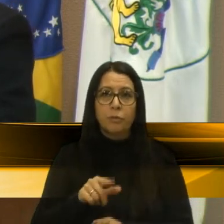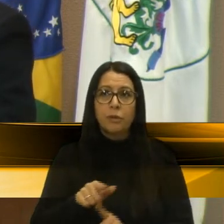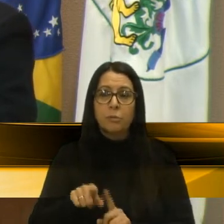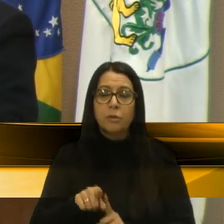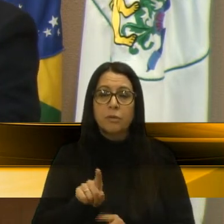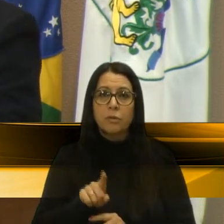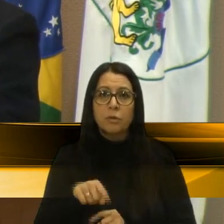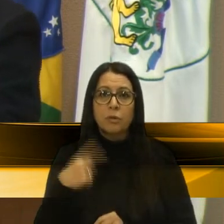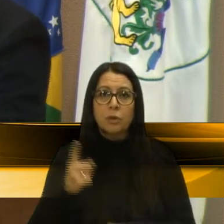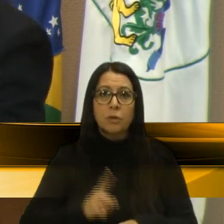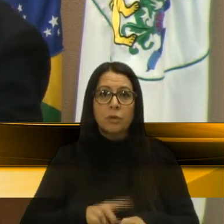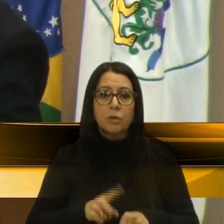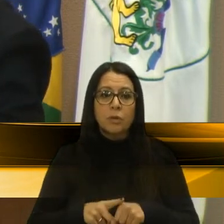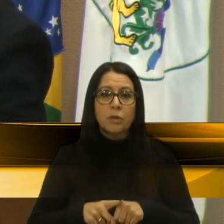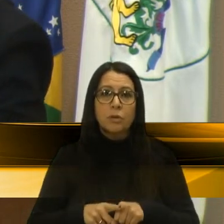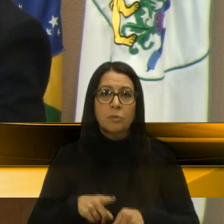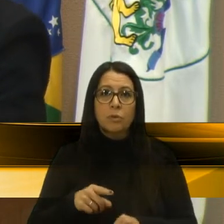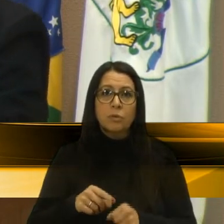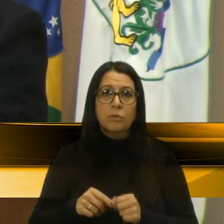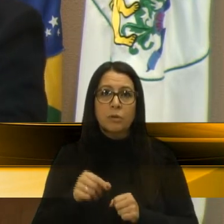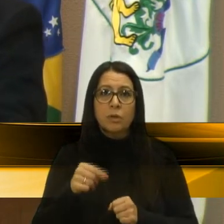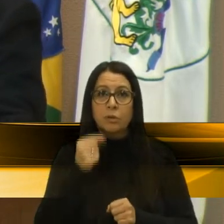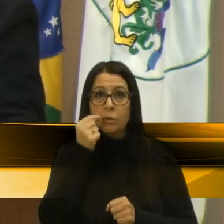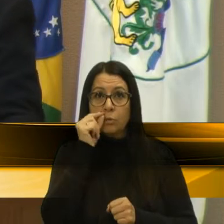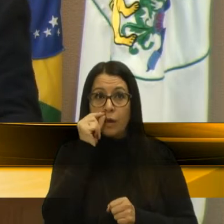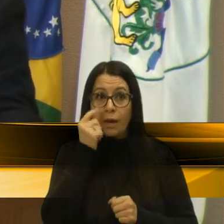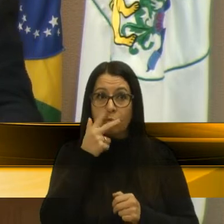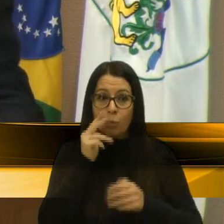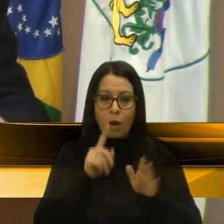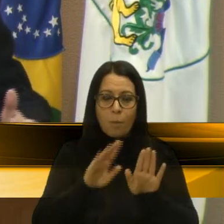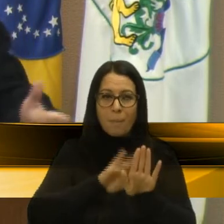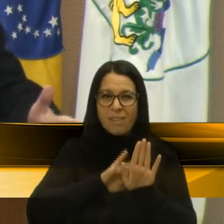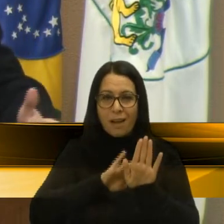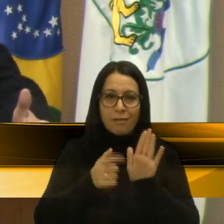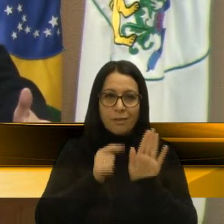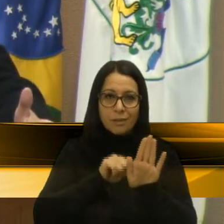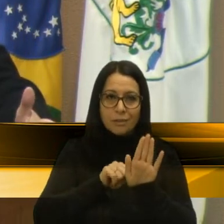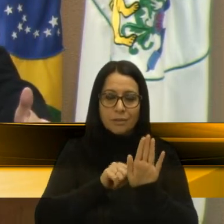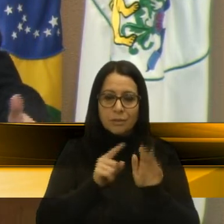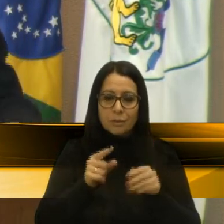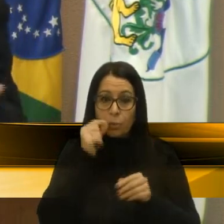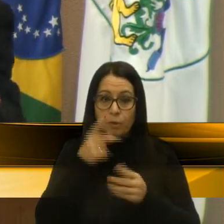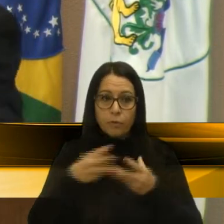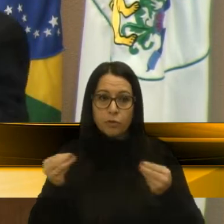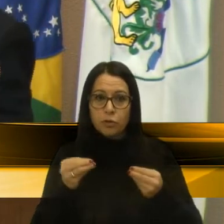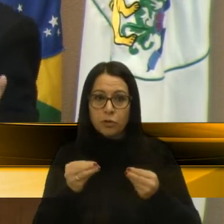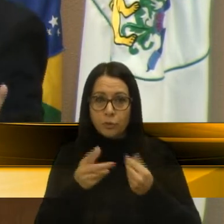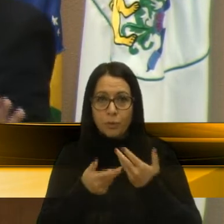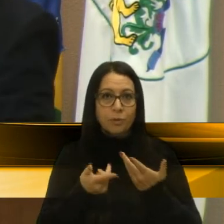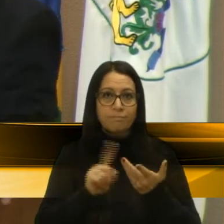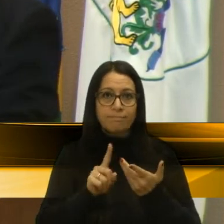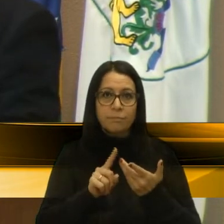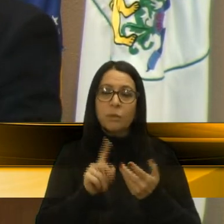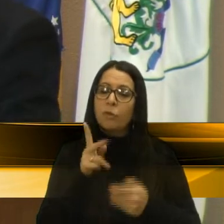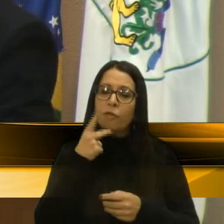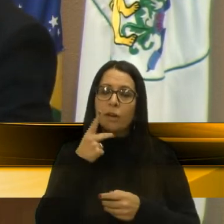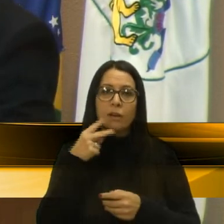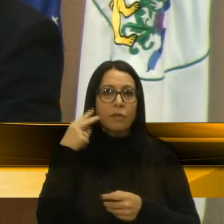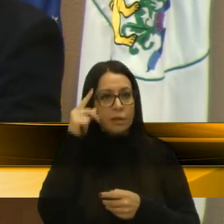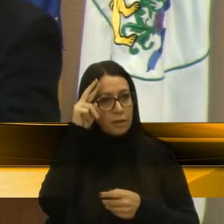ser ofensivo, né? Como a da fala do vereador Rafael, que diz o seguinte, que os aliados estão